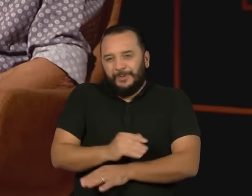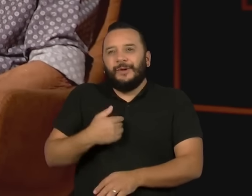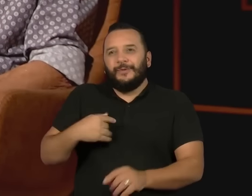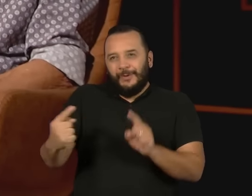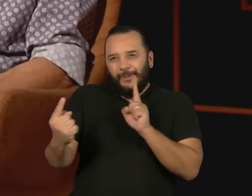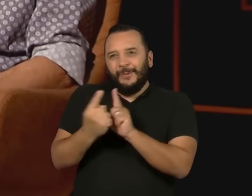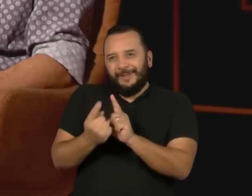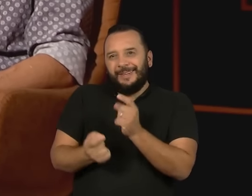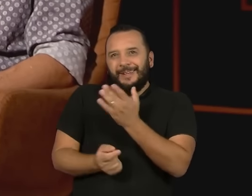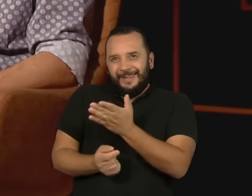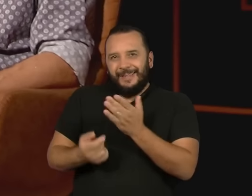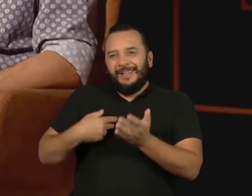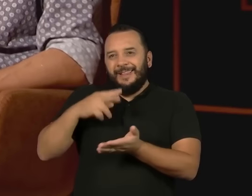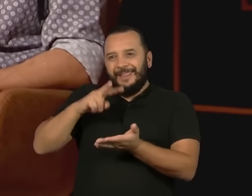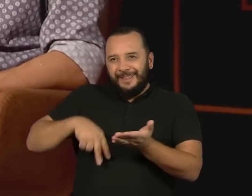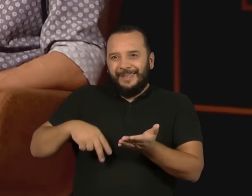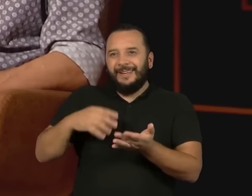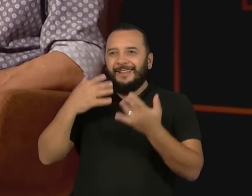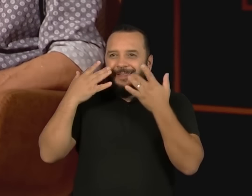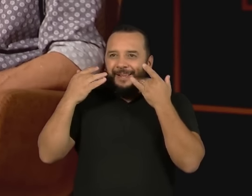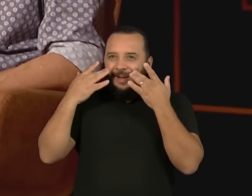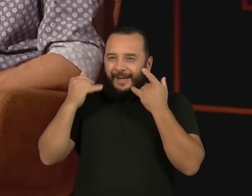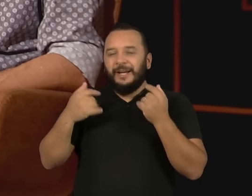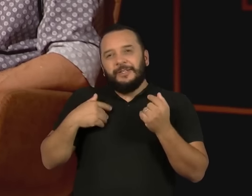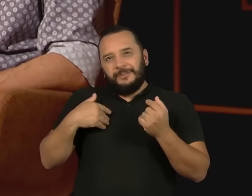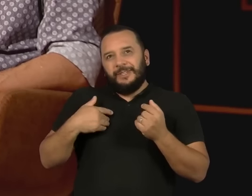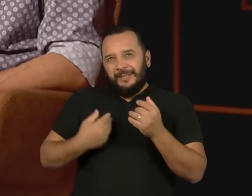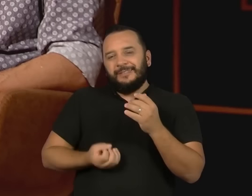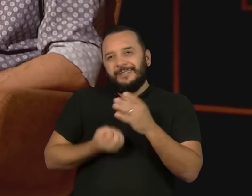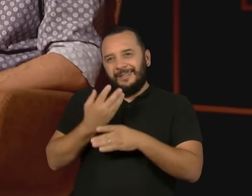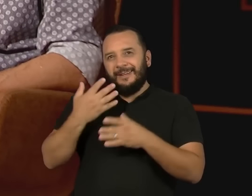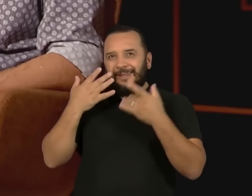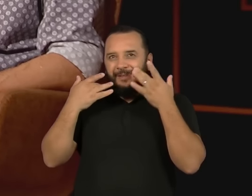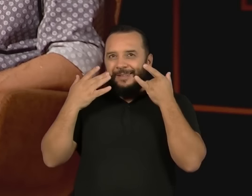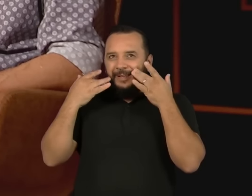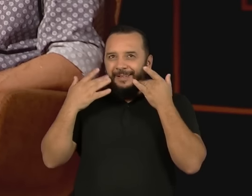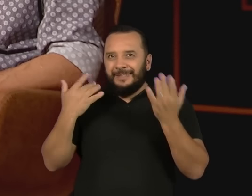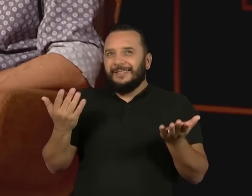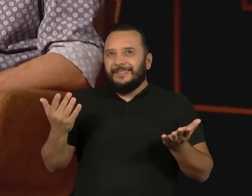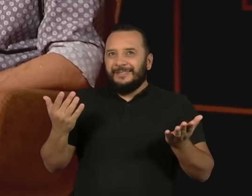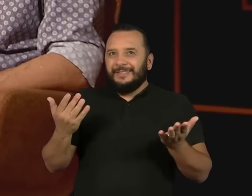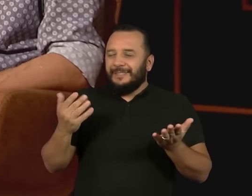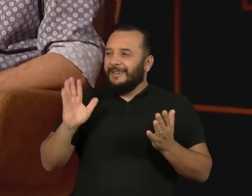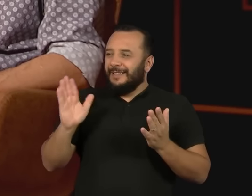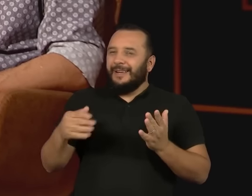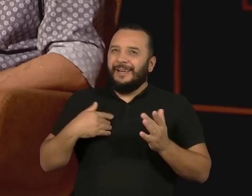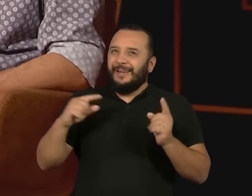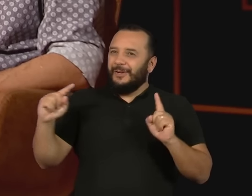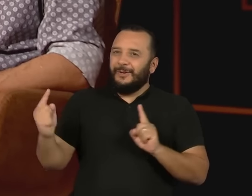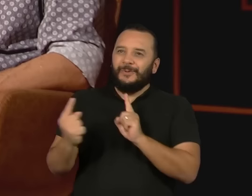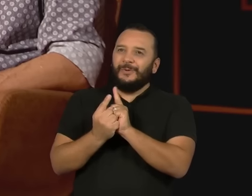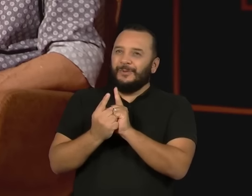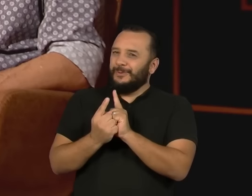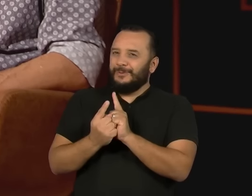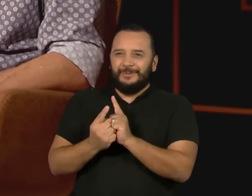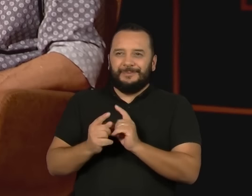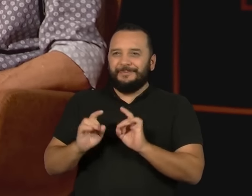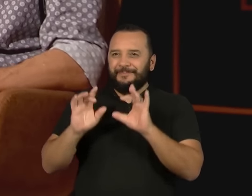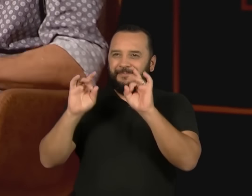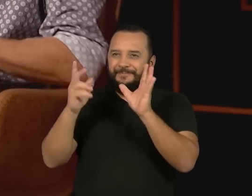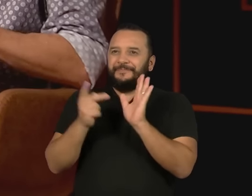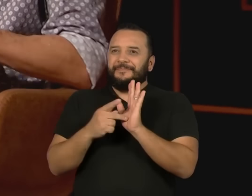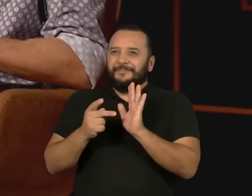para a gente começar a ler teatro e fazer mais teatro. Realmente um encontro com E maiúsculo. É como ela disse,